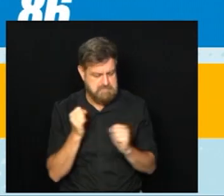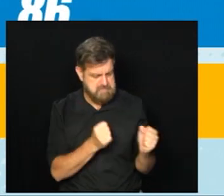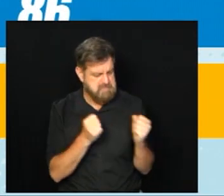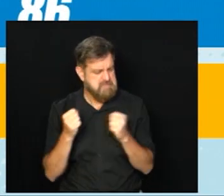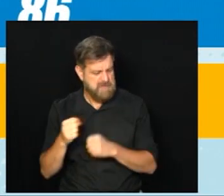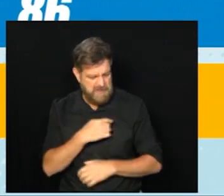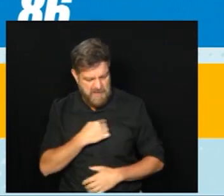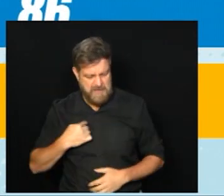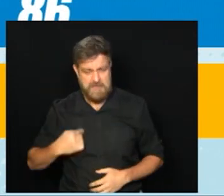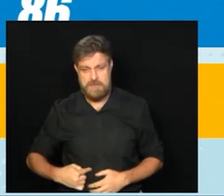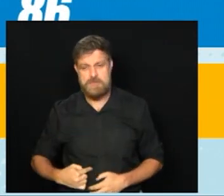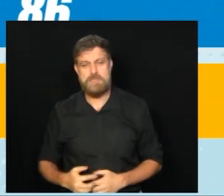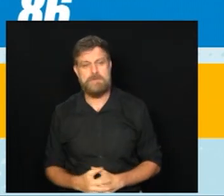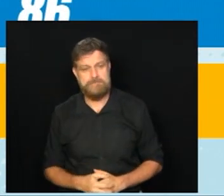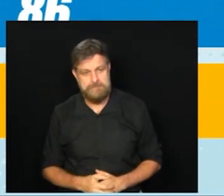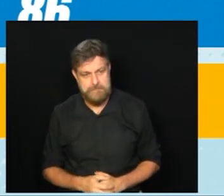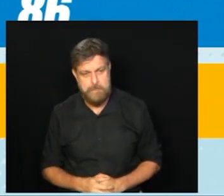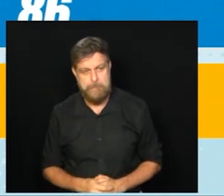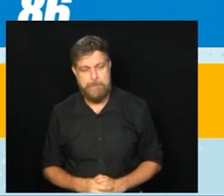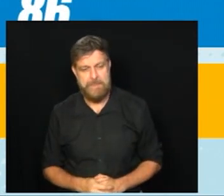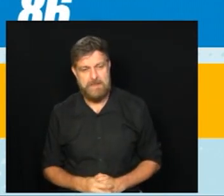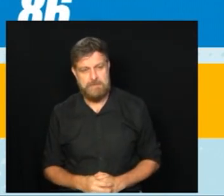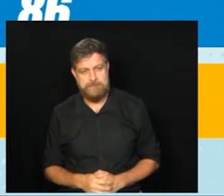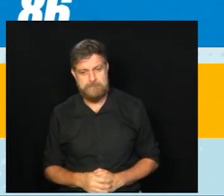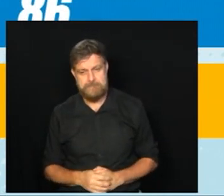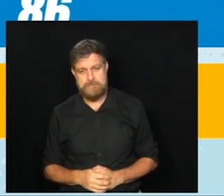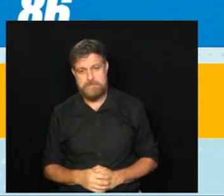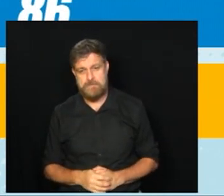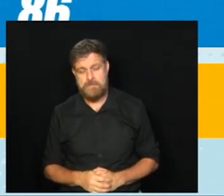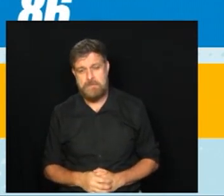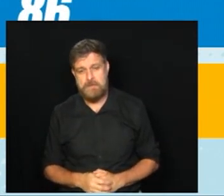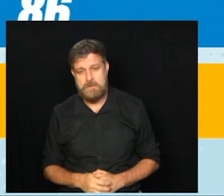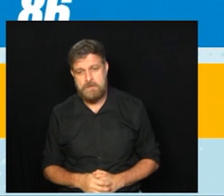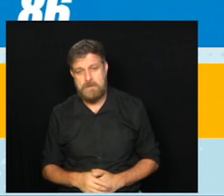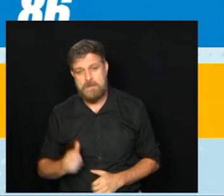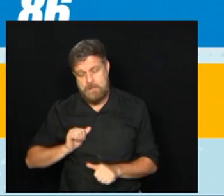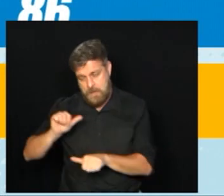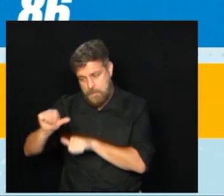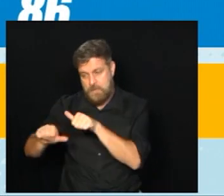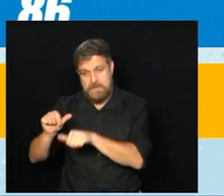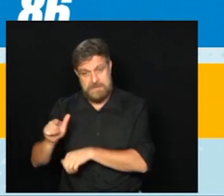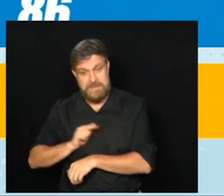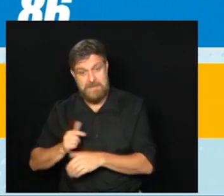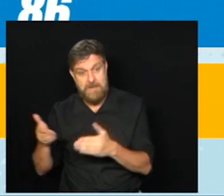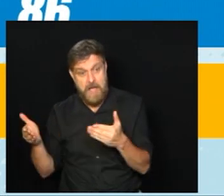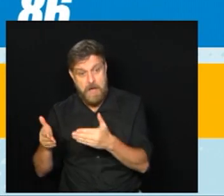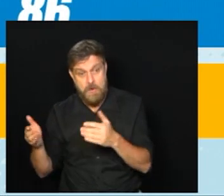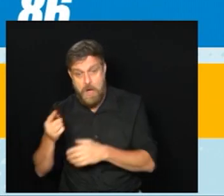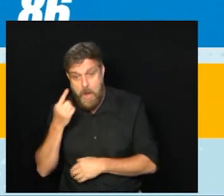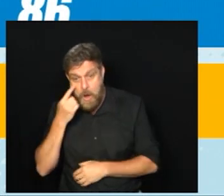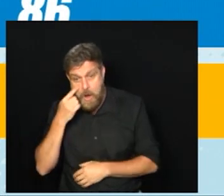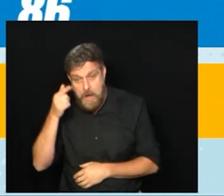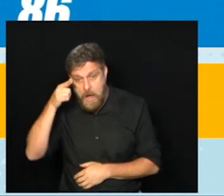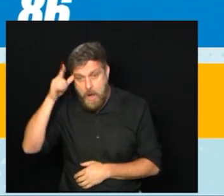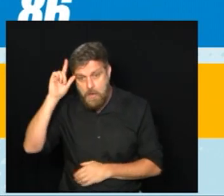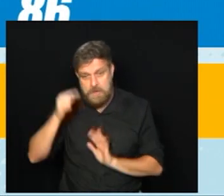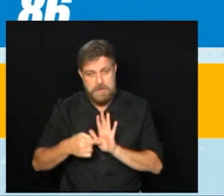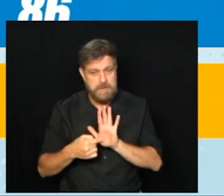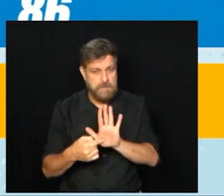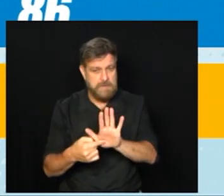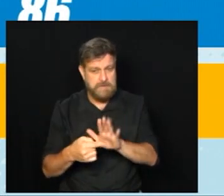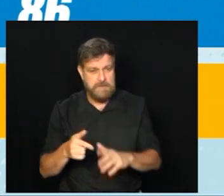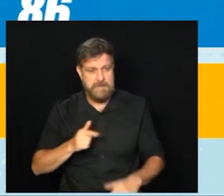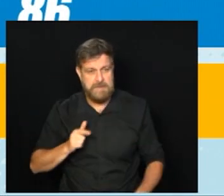com 147 medalhas no total. Houve uma mudança aqui agora, então olha só, ontem nós mostramos